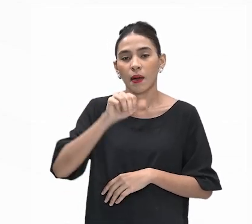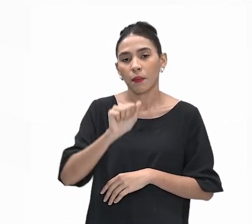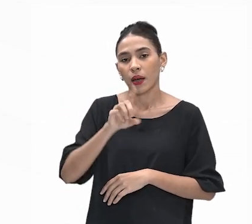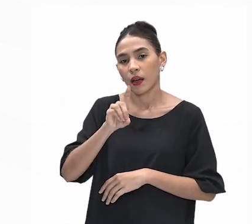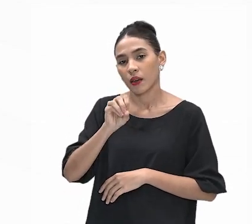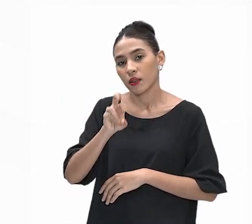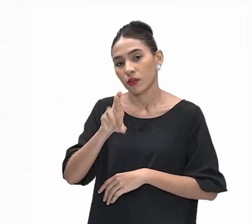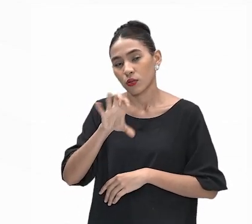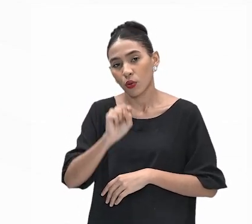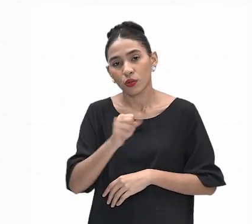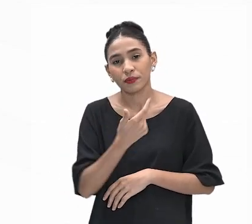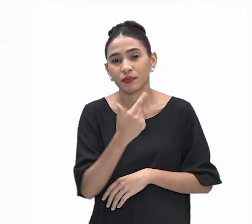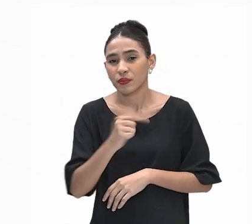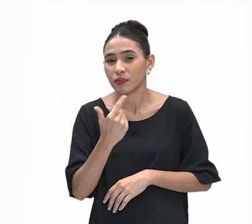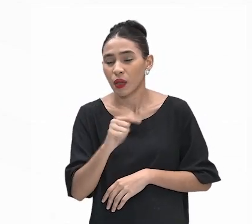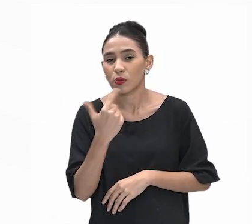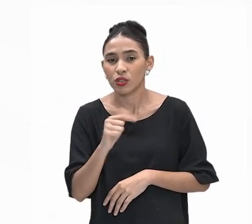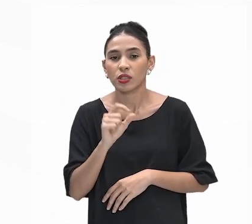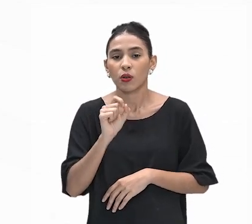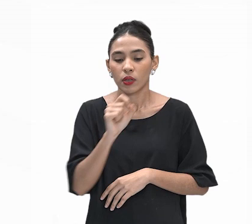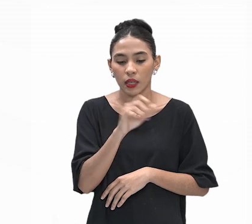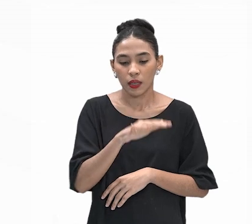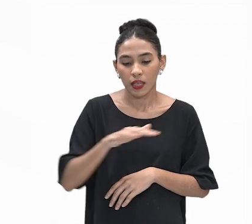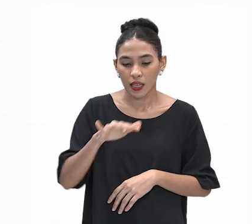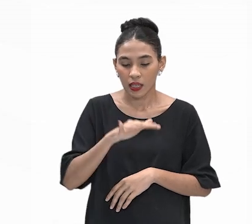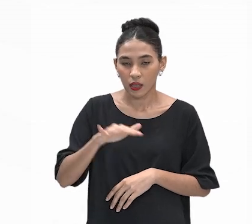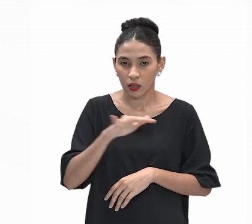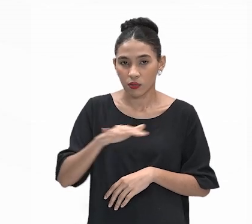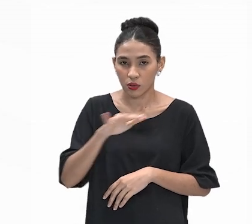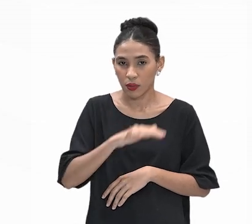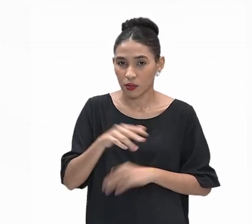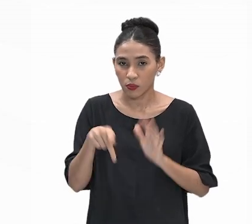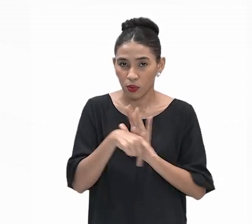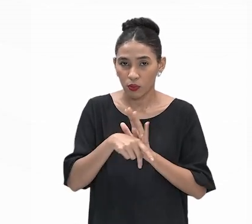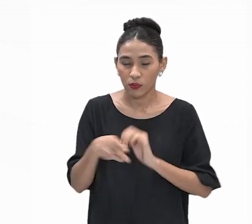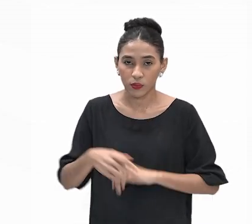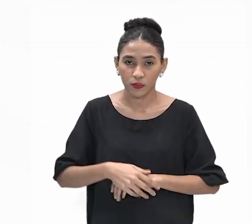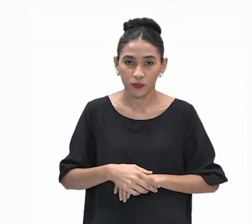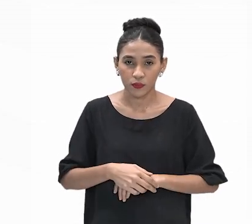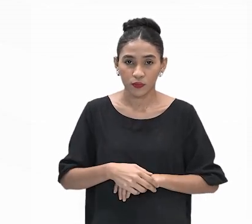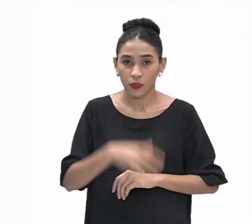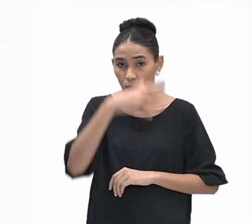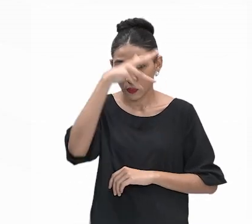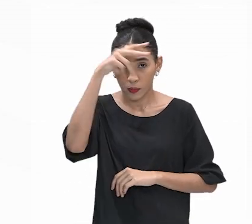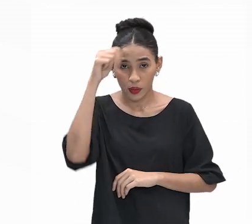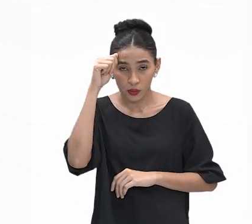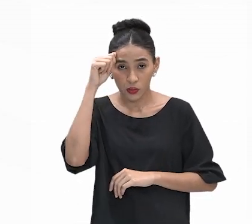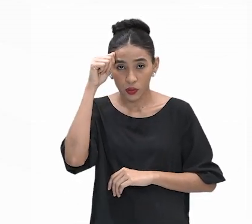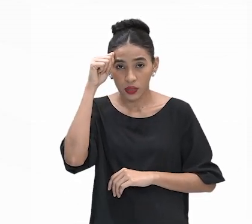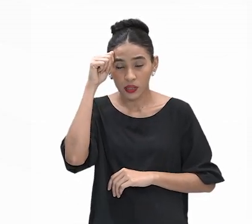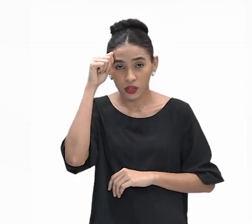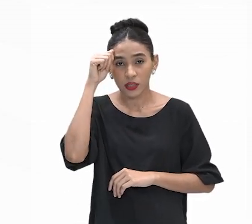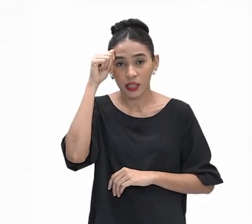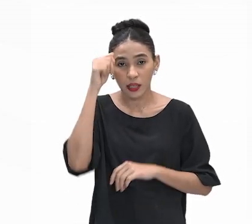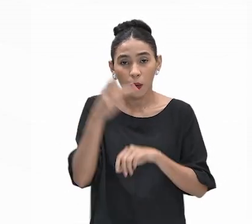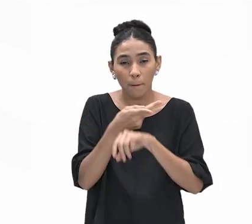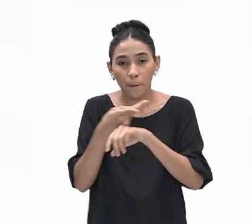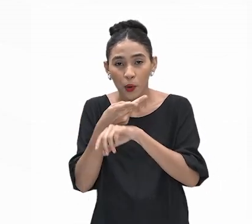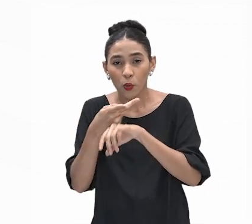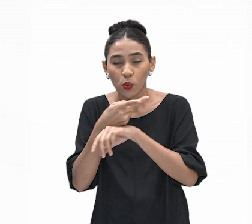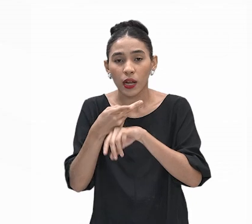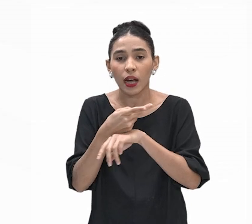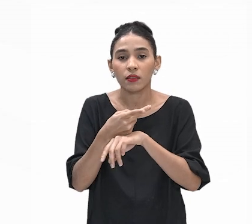mais espaço nesse momento no Amazonas. O Amazonas trazia, como eu falei, artistas